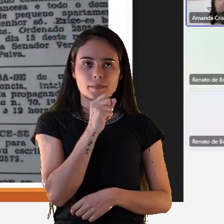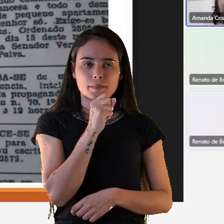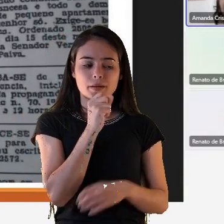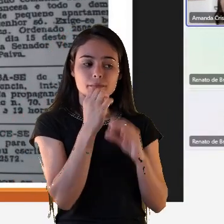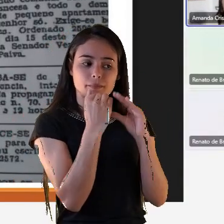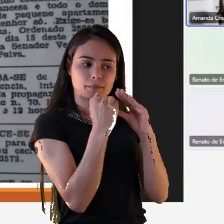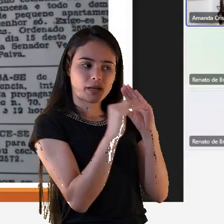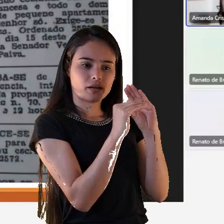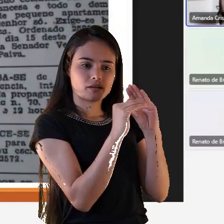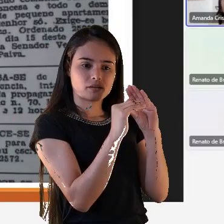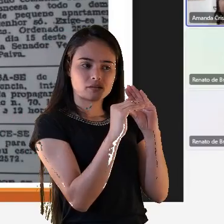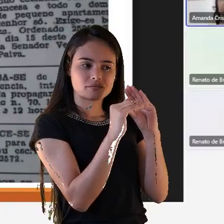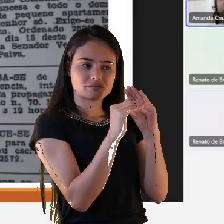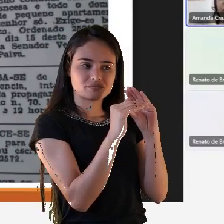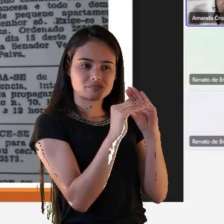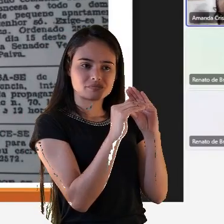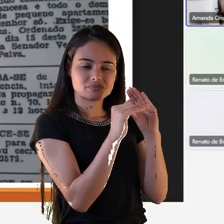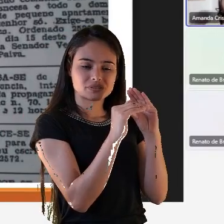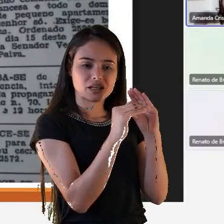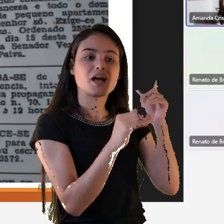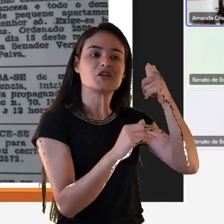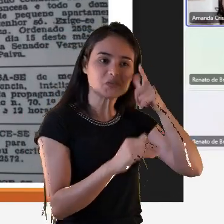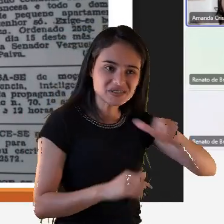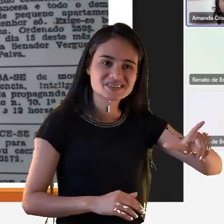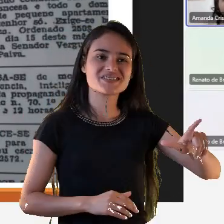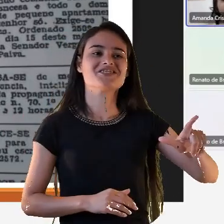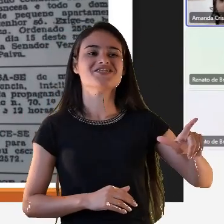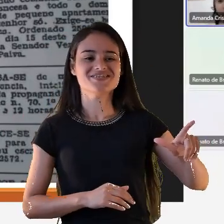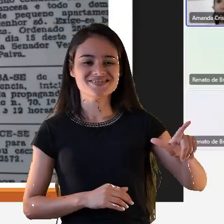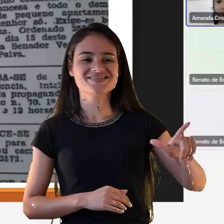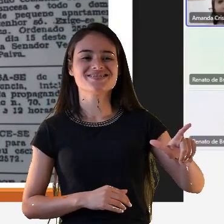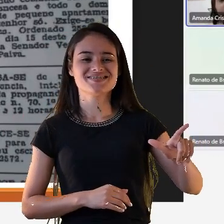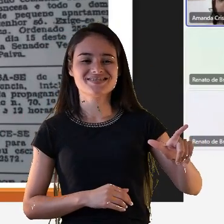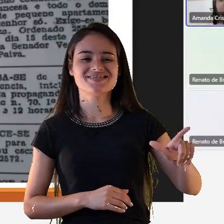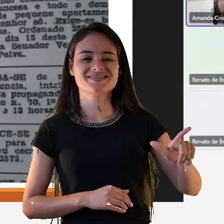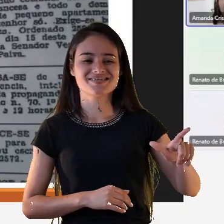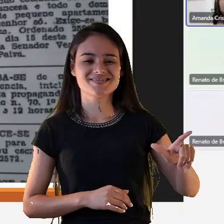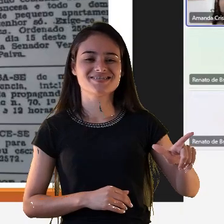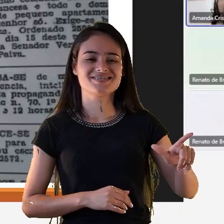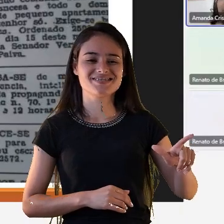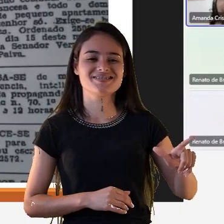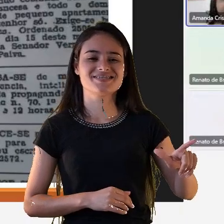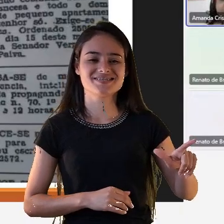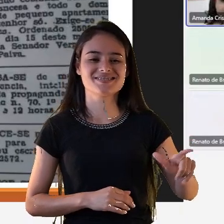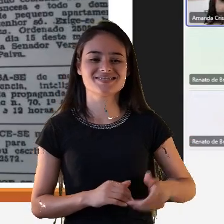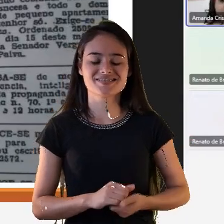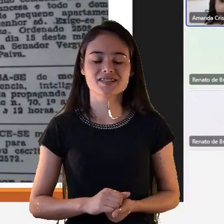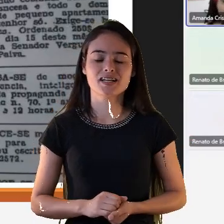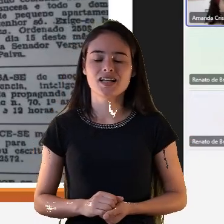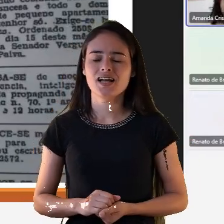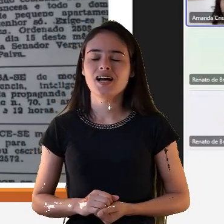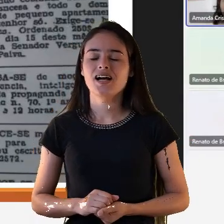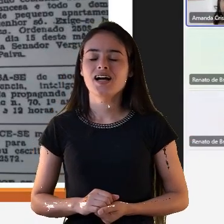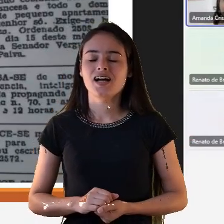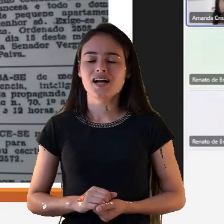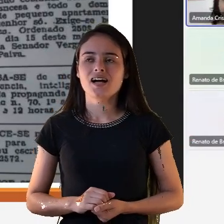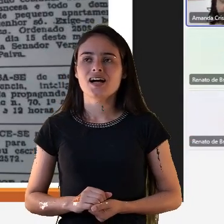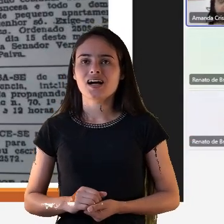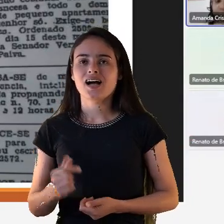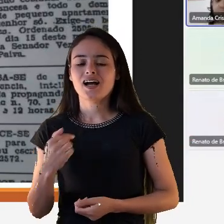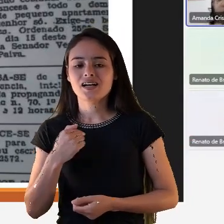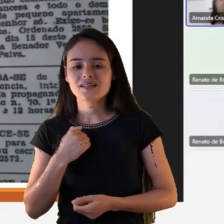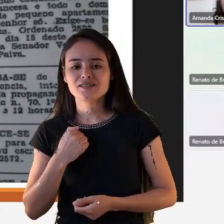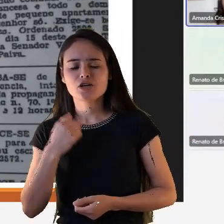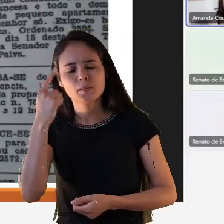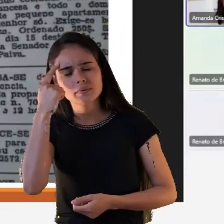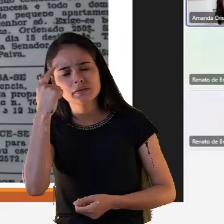dela. E aí aquilo me marcou tanto que eu nunca coloquei minha foto em currículos, porque eu sempre